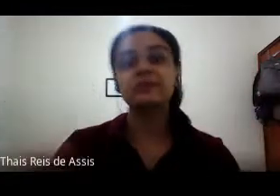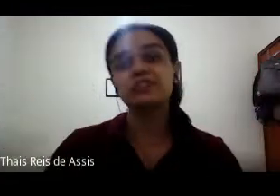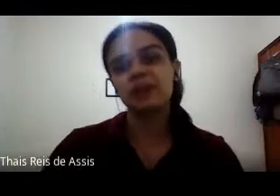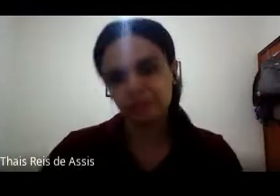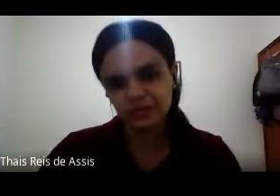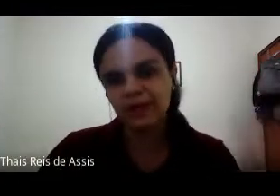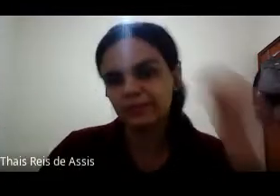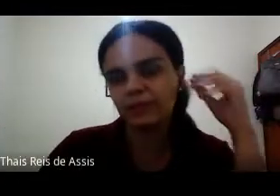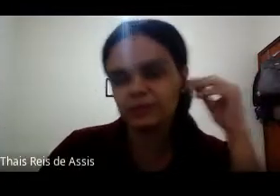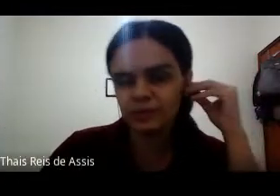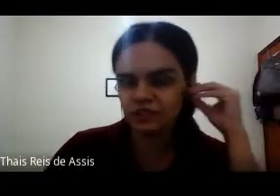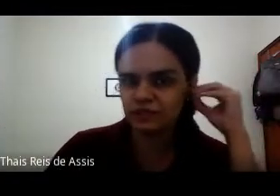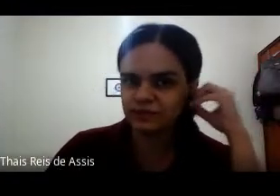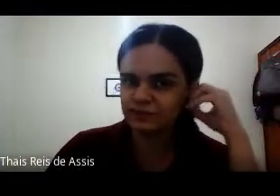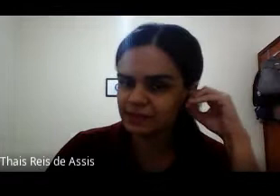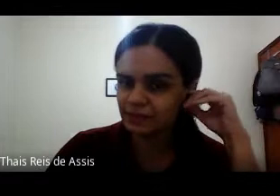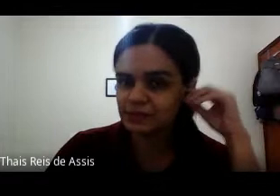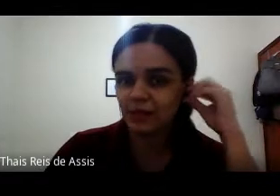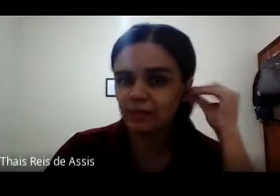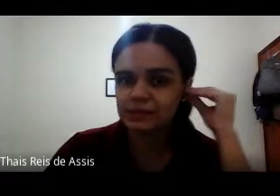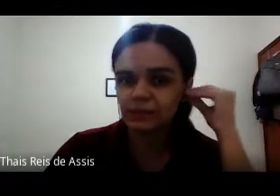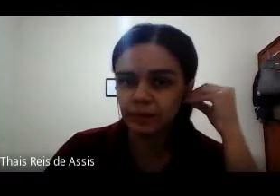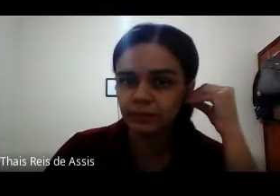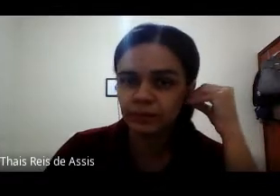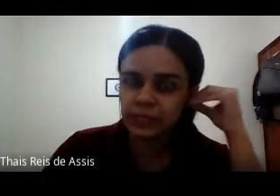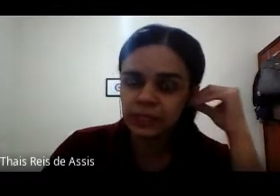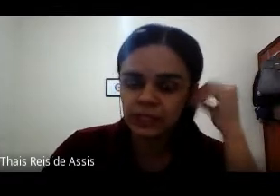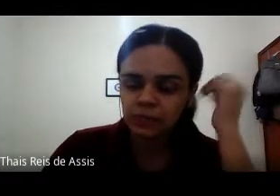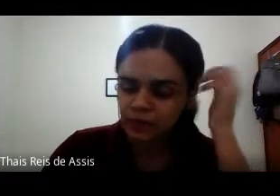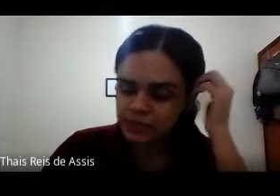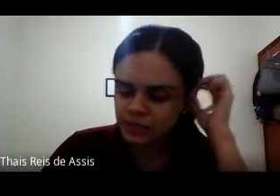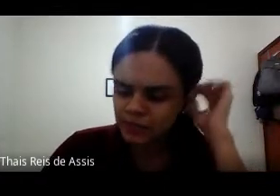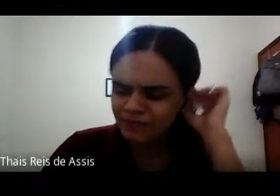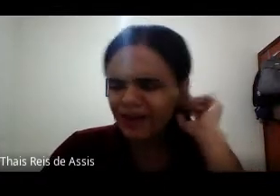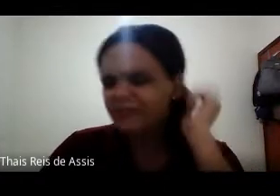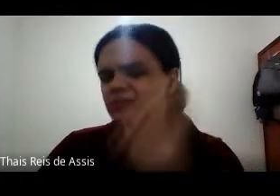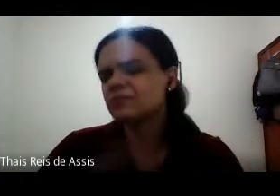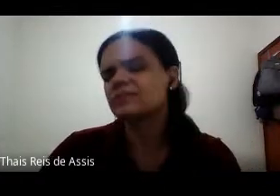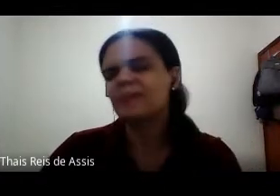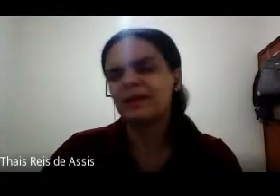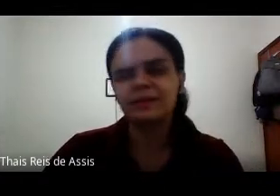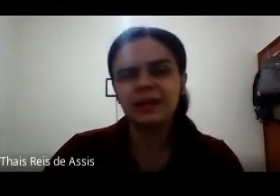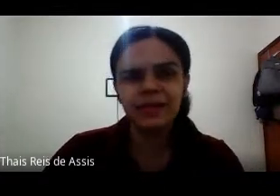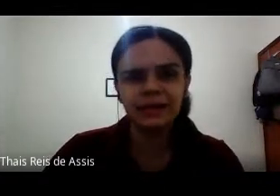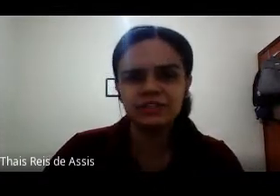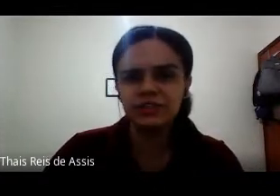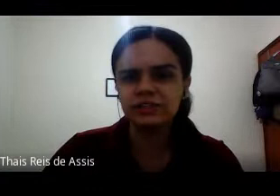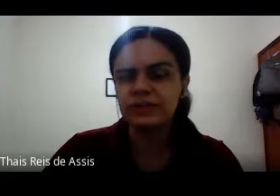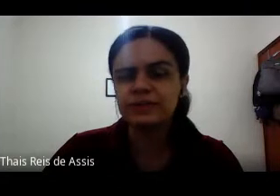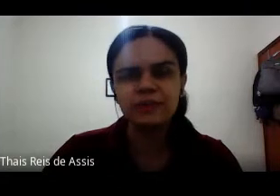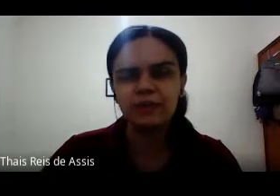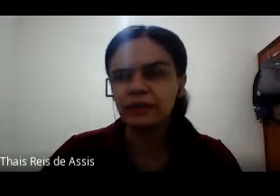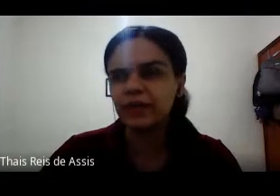deve deixar de usar ao dispositivo, mas saber usá-la com parcimônia. E uma coisa que vários autores batem na tecla,